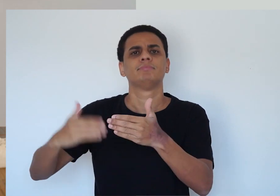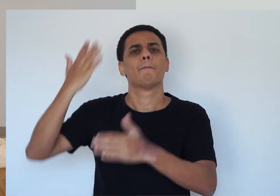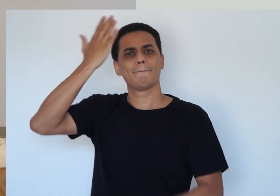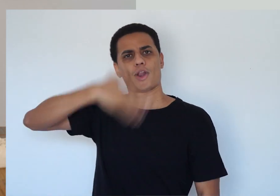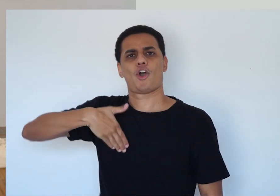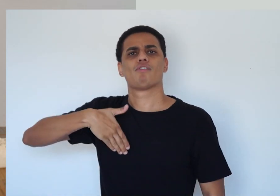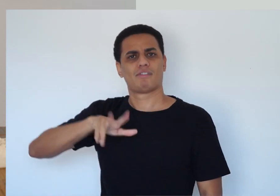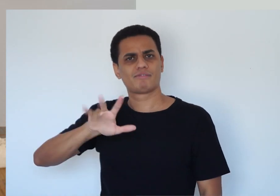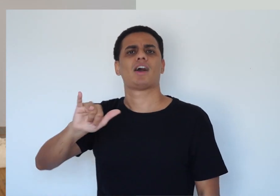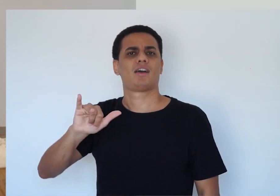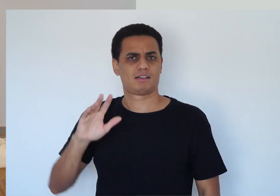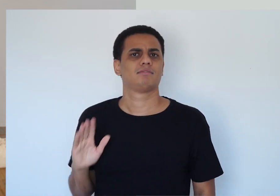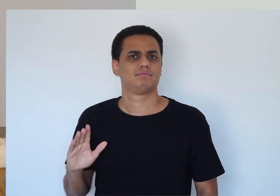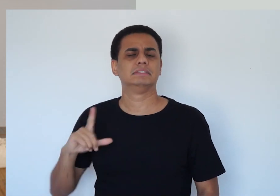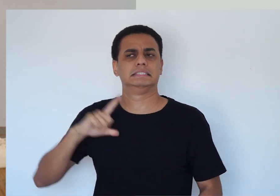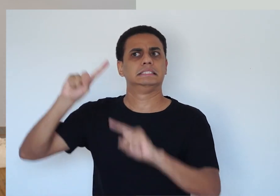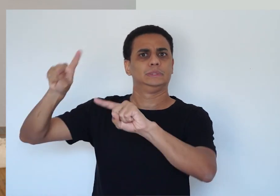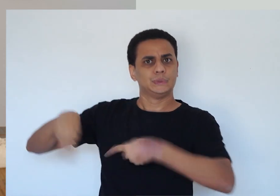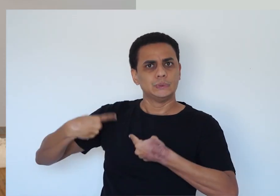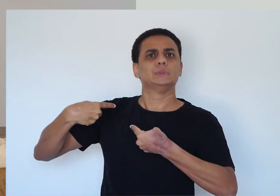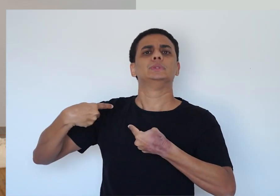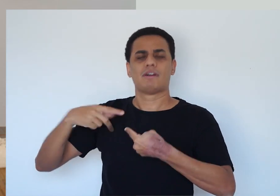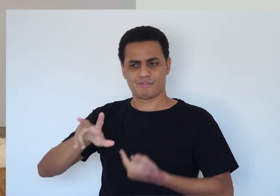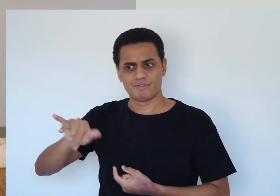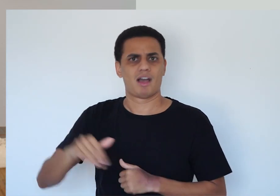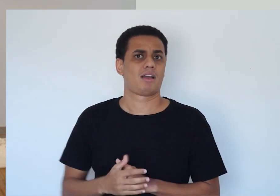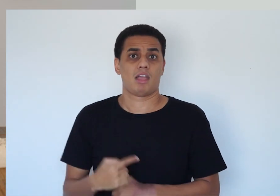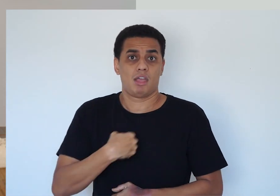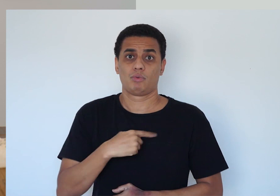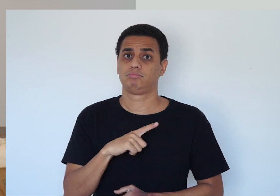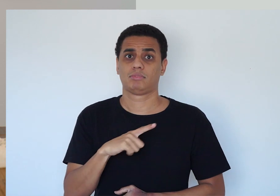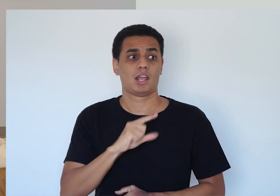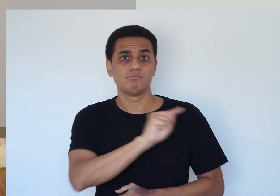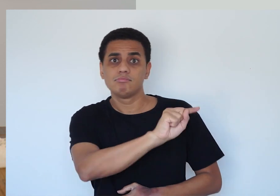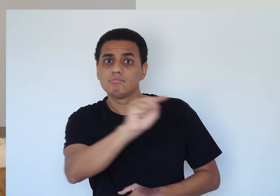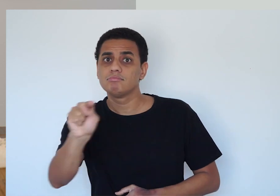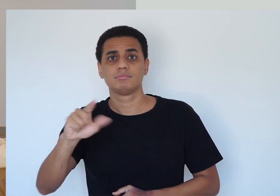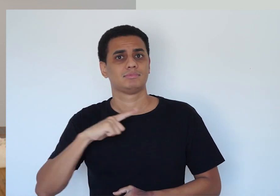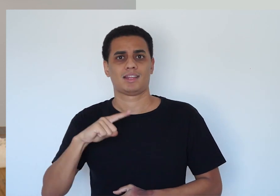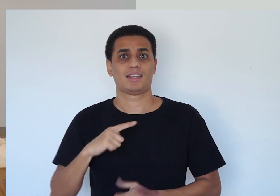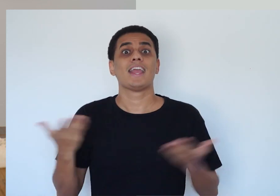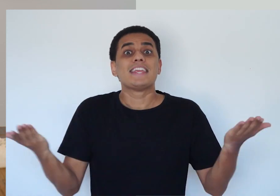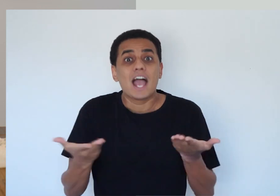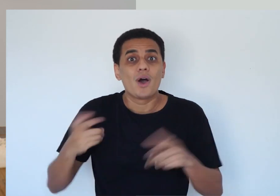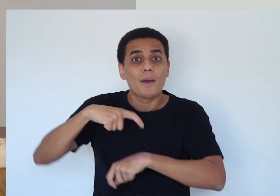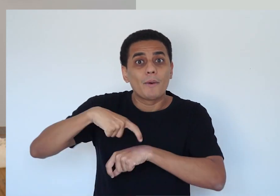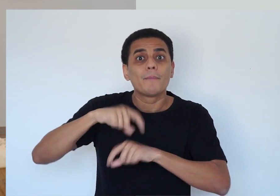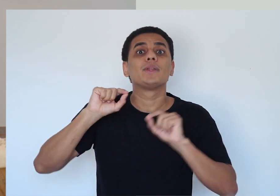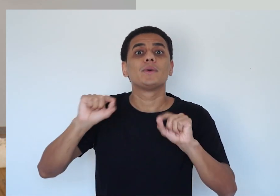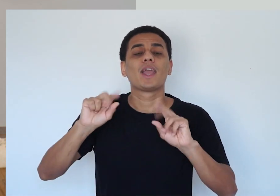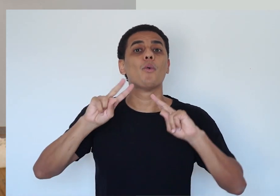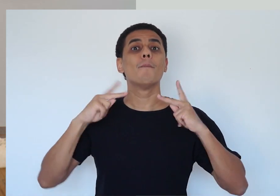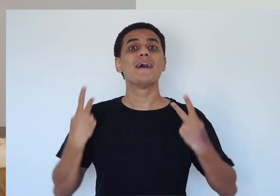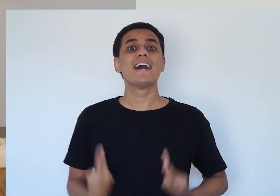enfrentar ventos fortes, você vai enfrentar momentos de desafio, eu vou enfrentar, e nesse momento a